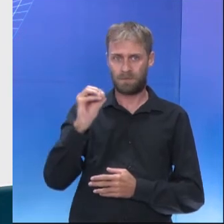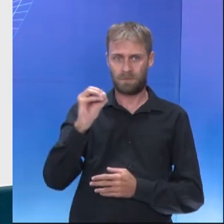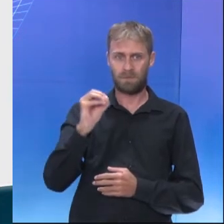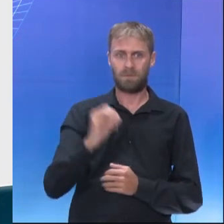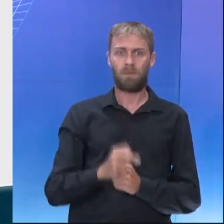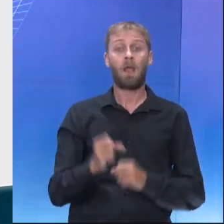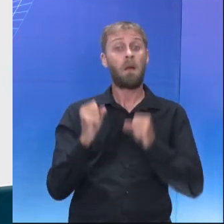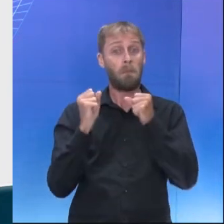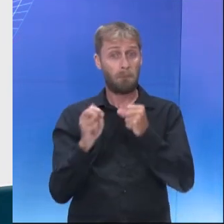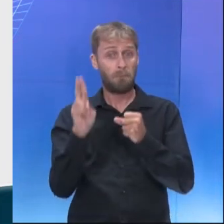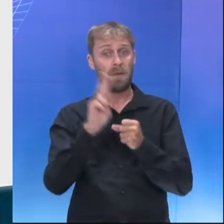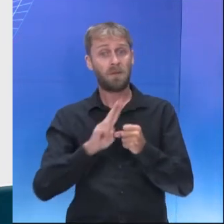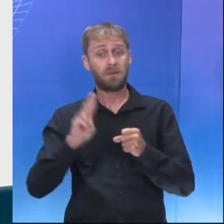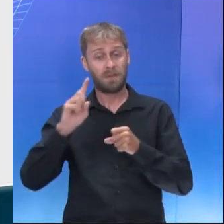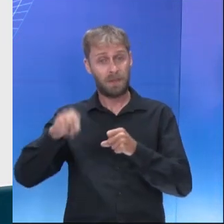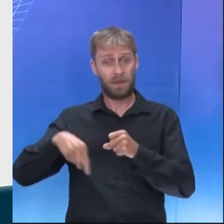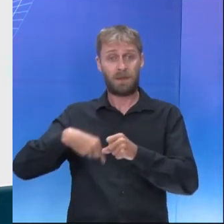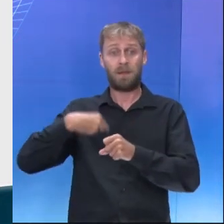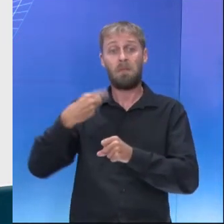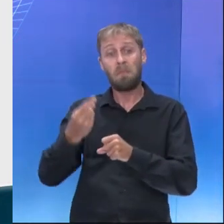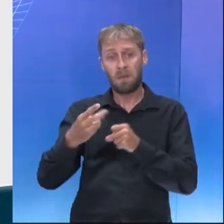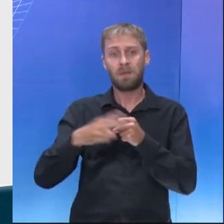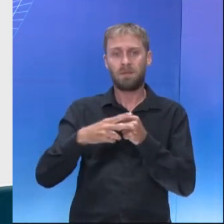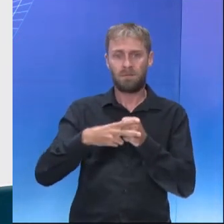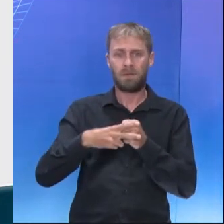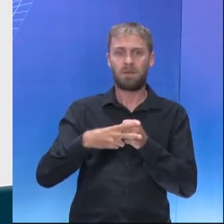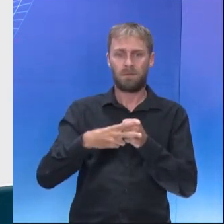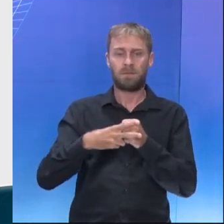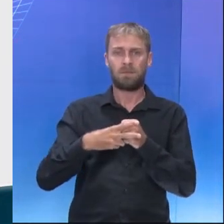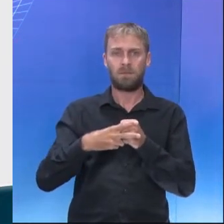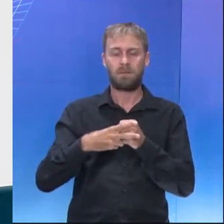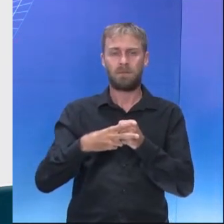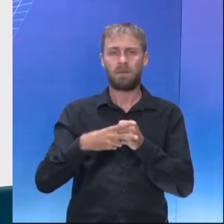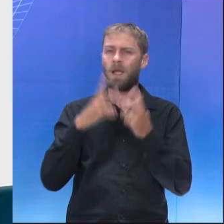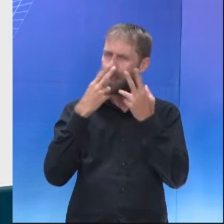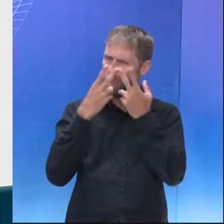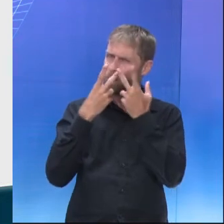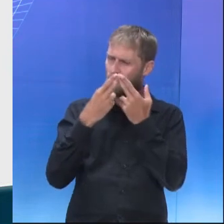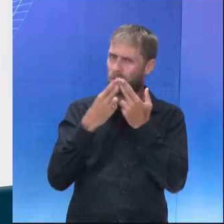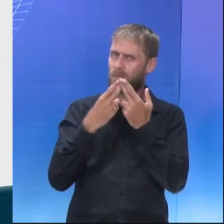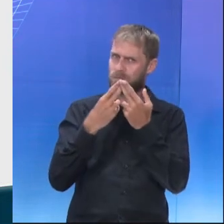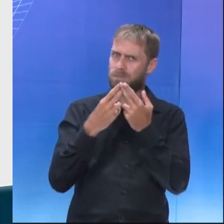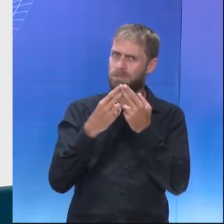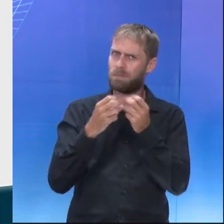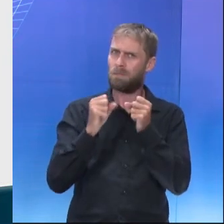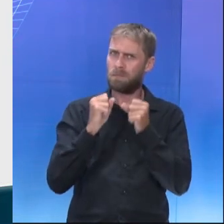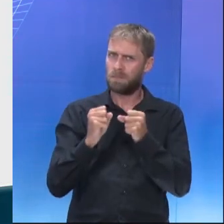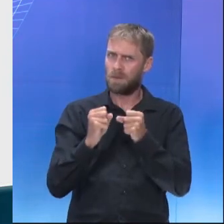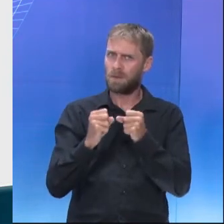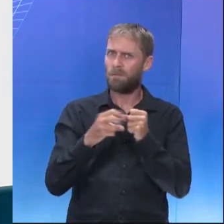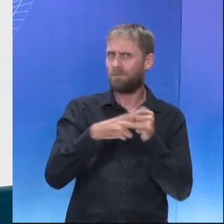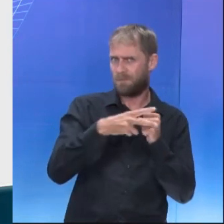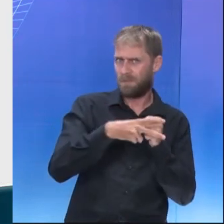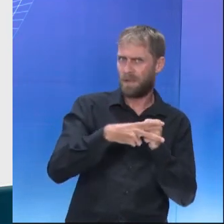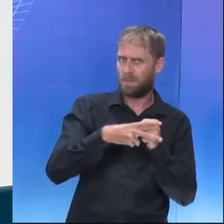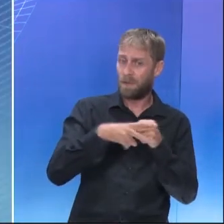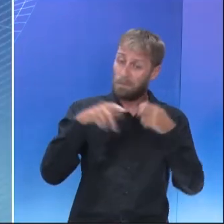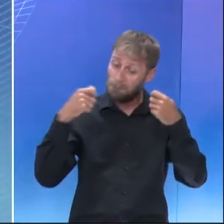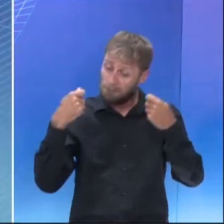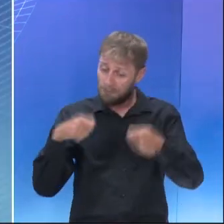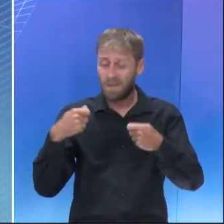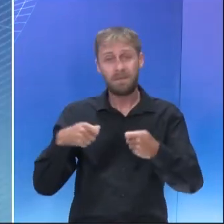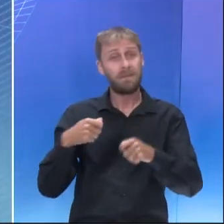Infinitivos can be used after certain verbs. Da mesma forma que o gerúndio tem aqueles verbos que exigem que